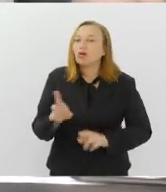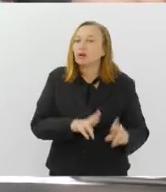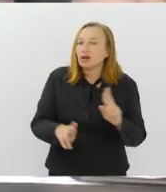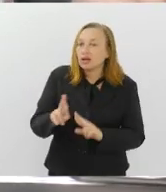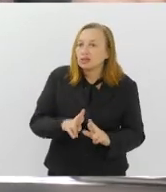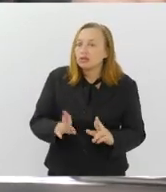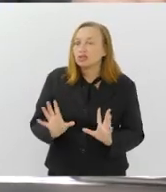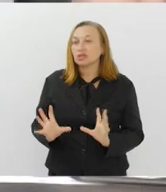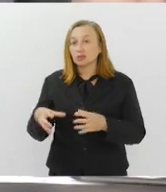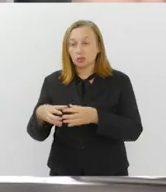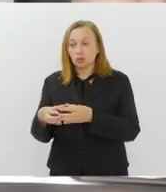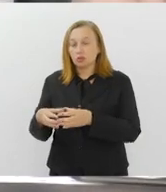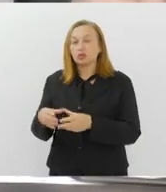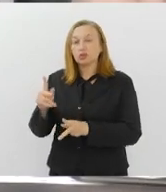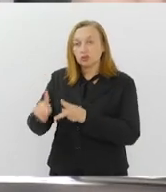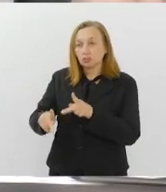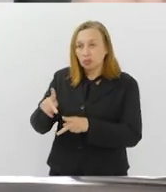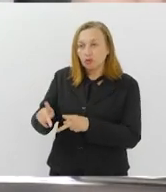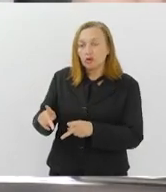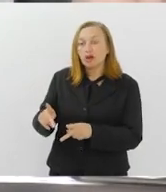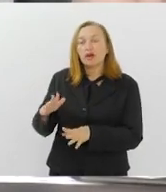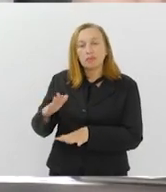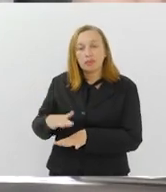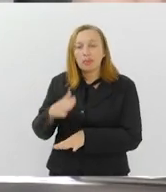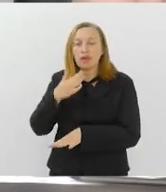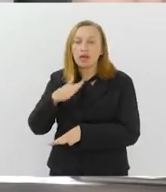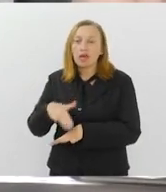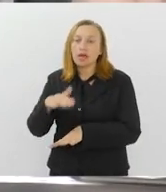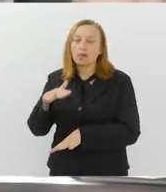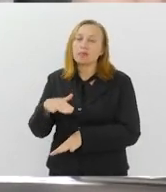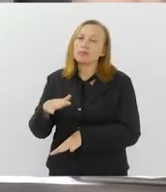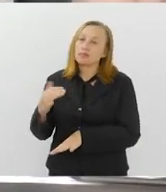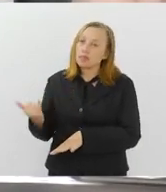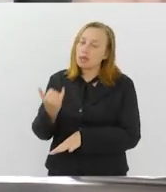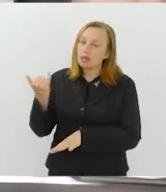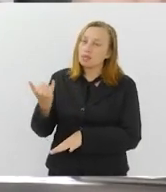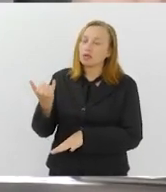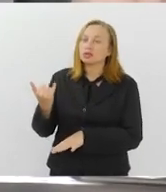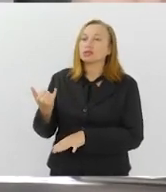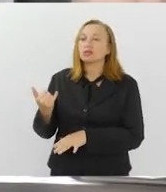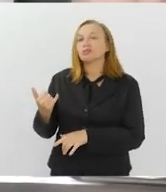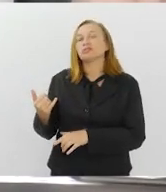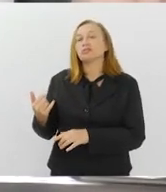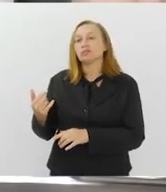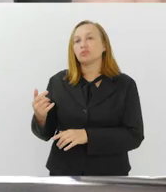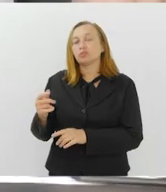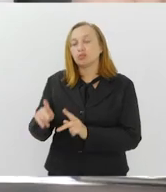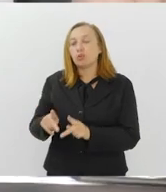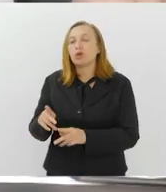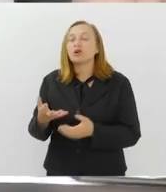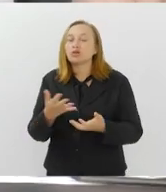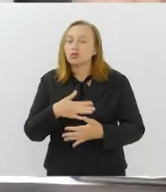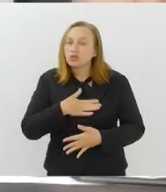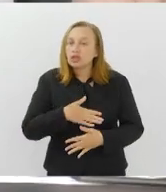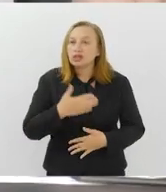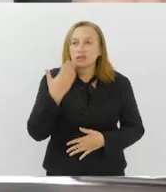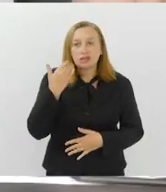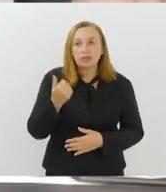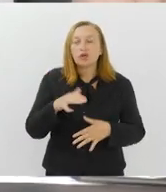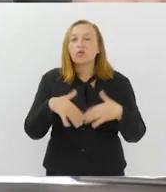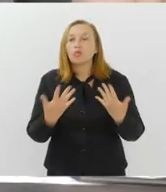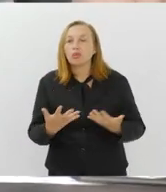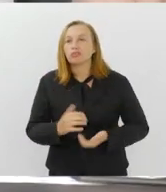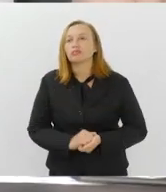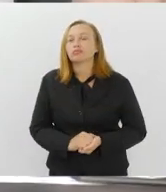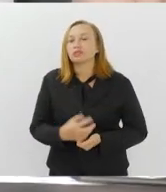população, melhor será e mais direcionado será o tratamento para esta população. Então, gostaria de saber qual é o plano nesse sentido. Eu